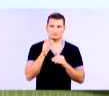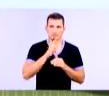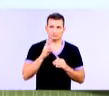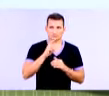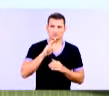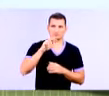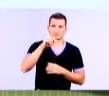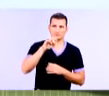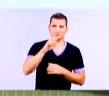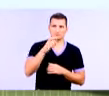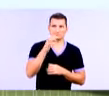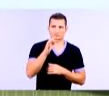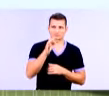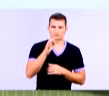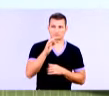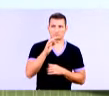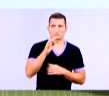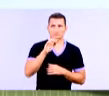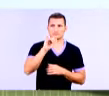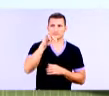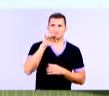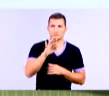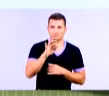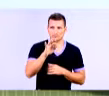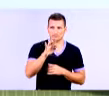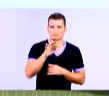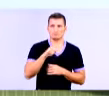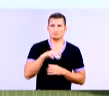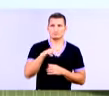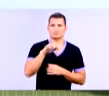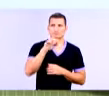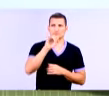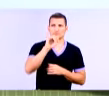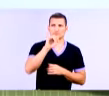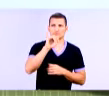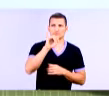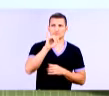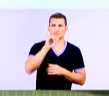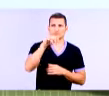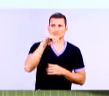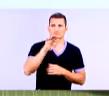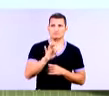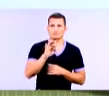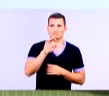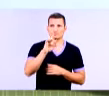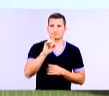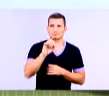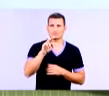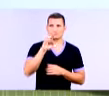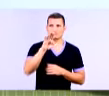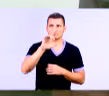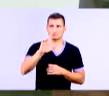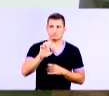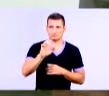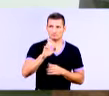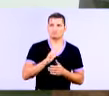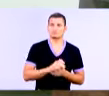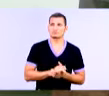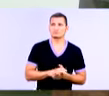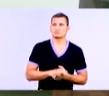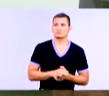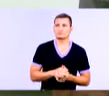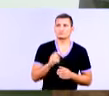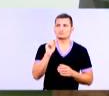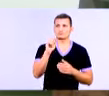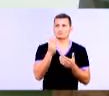next para string, nextInt para inteiro, next double para números flutuantes. Professor, o que aconteceria se o